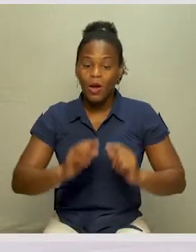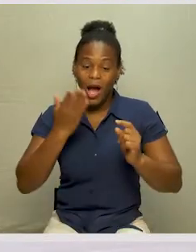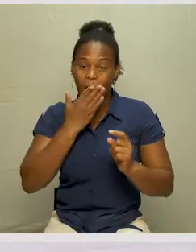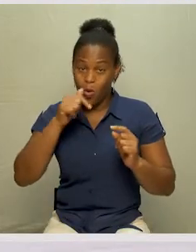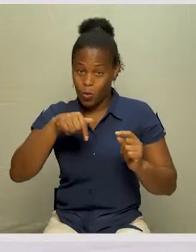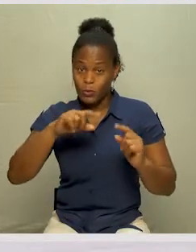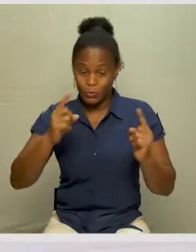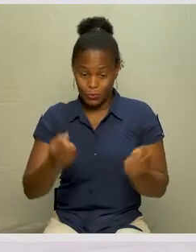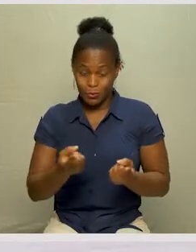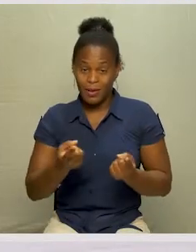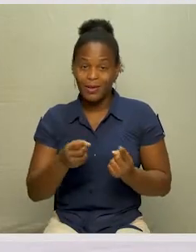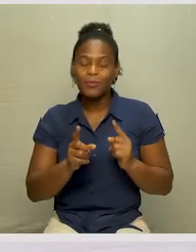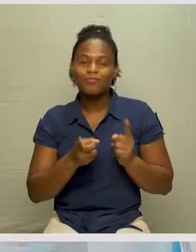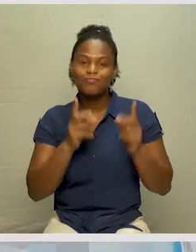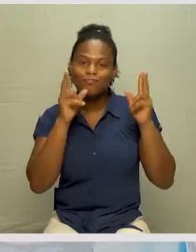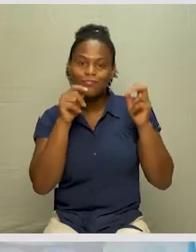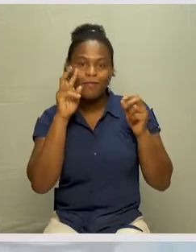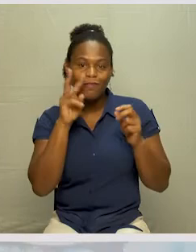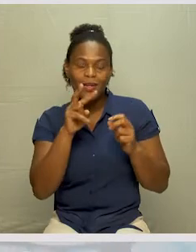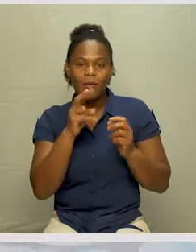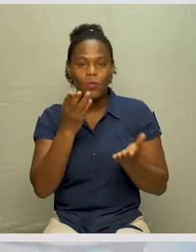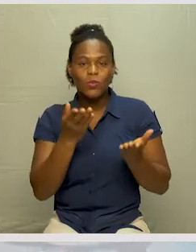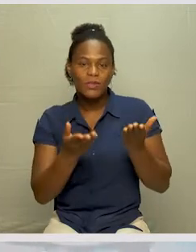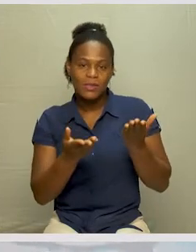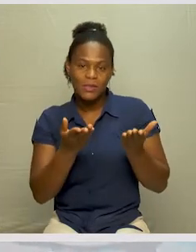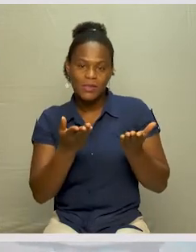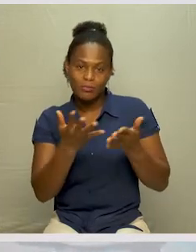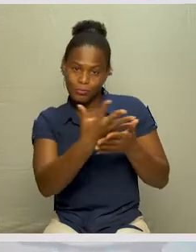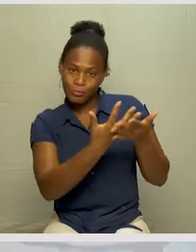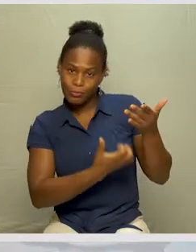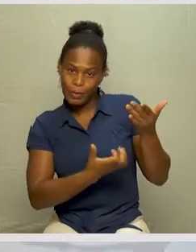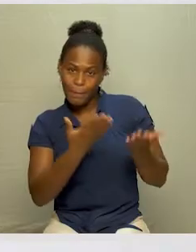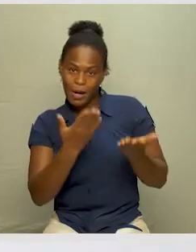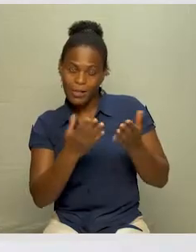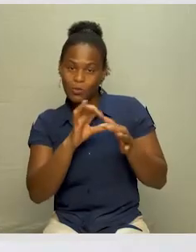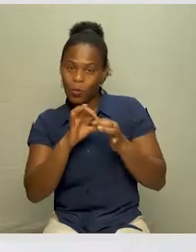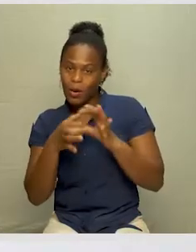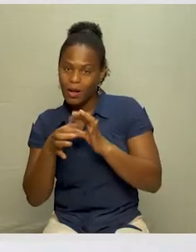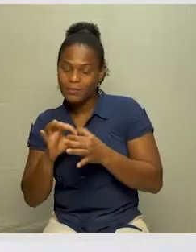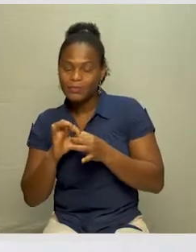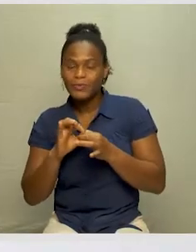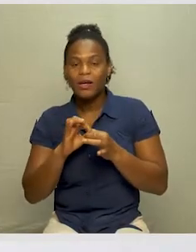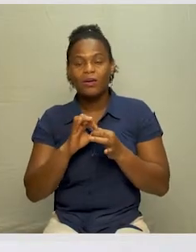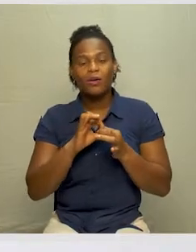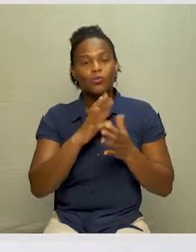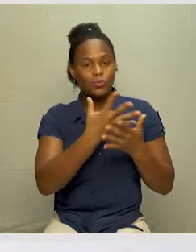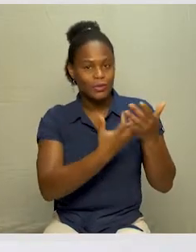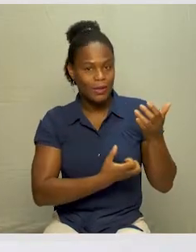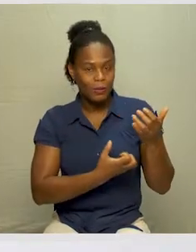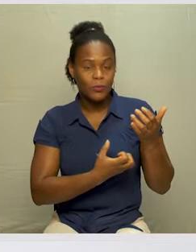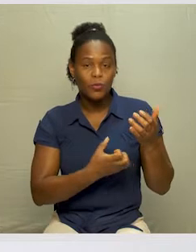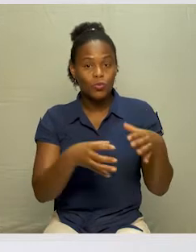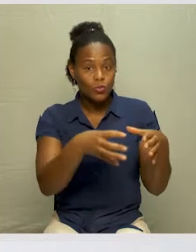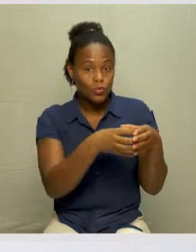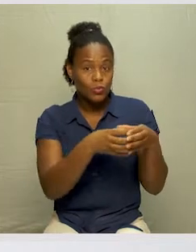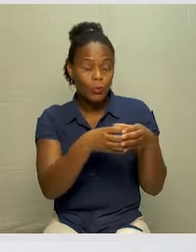O sumário da aula de hoje é o saldo da balança corrente, o saldo do conjunto da balança corrente e da balança